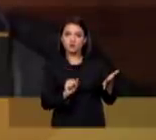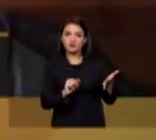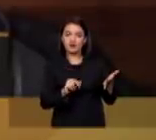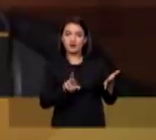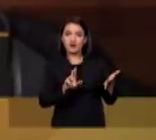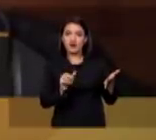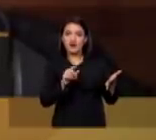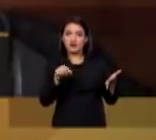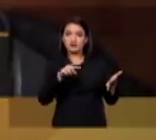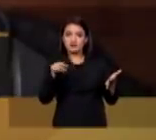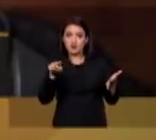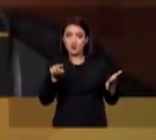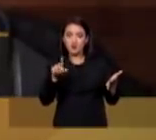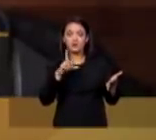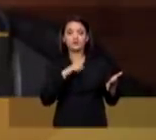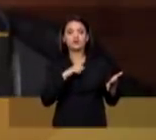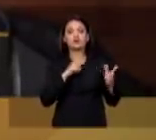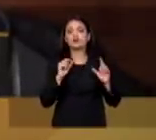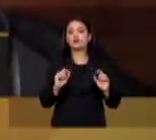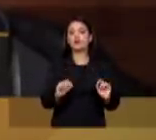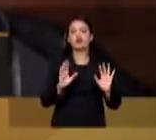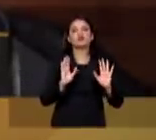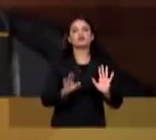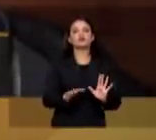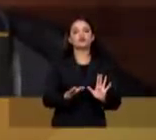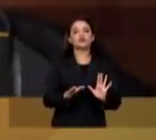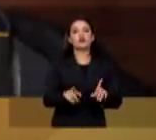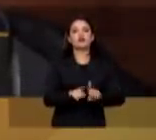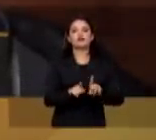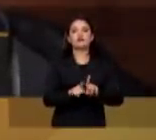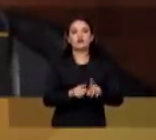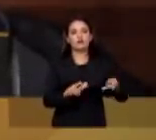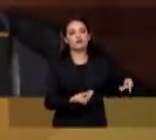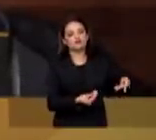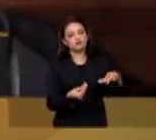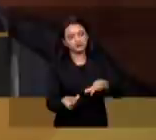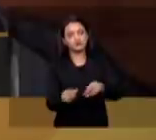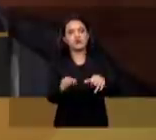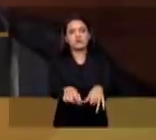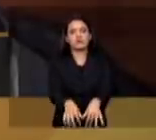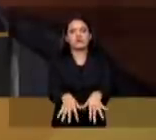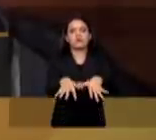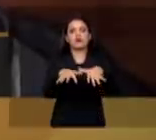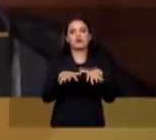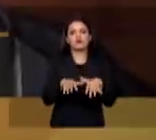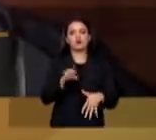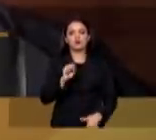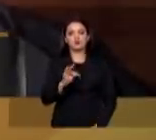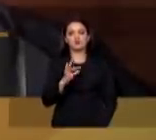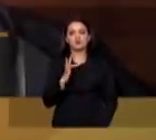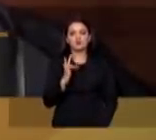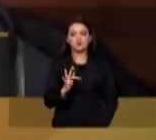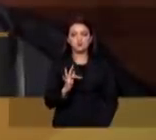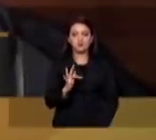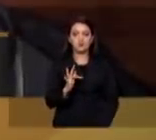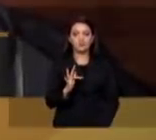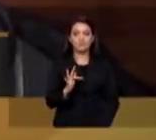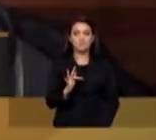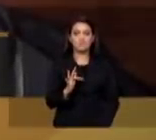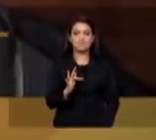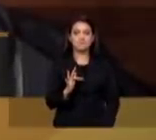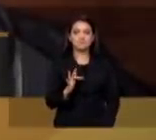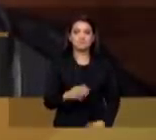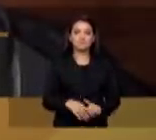encontrando-se a controvérsia integralmente devolvida ao plenário deste Supremo Tribunal Federal. Ademais,